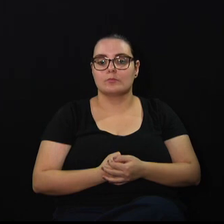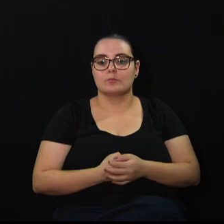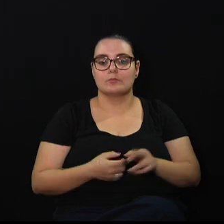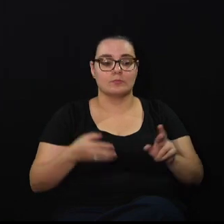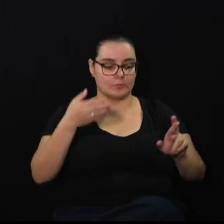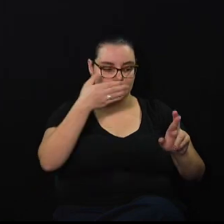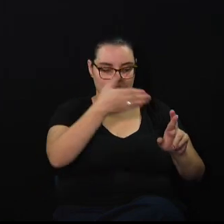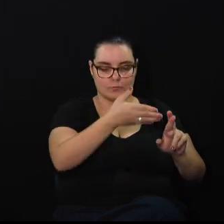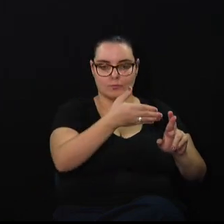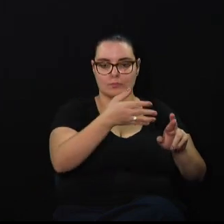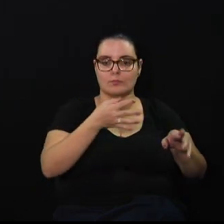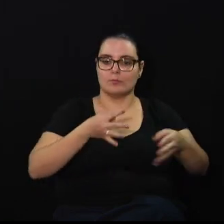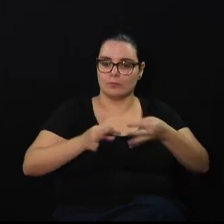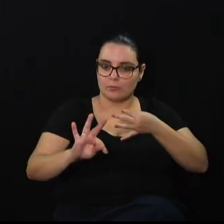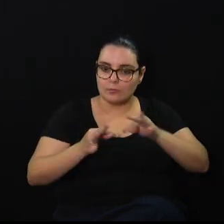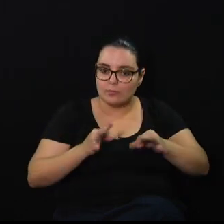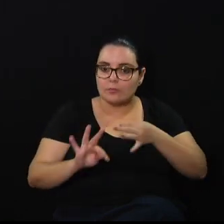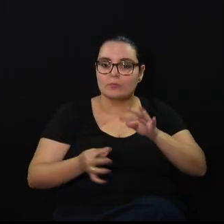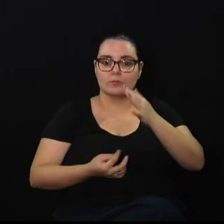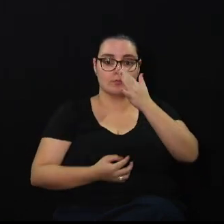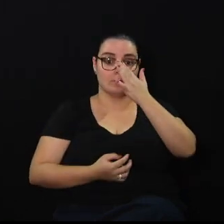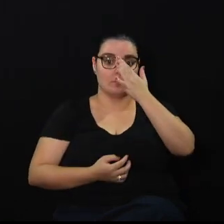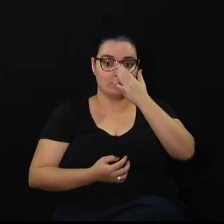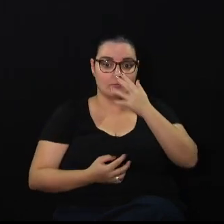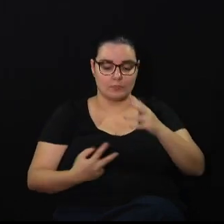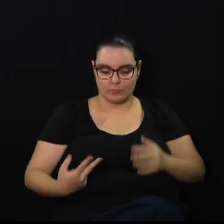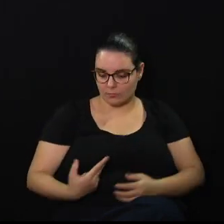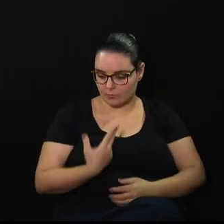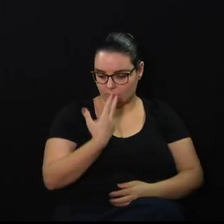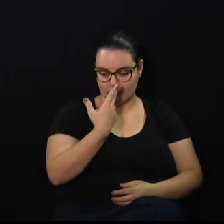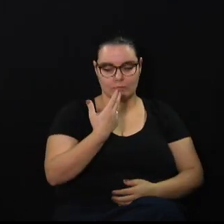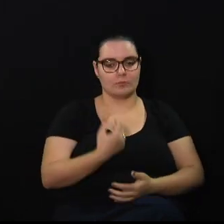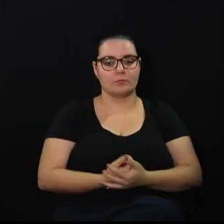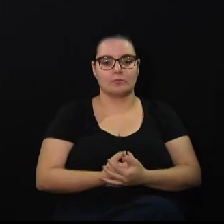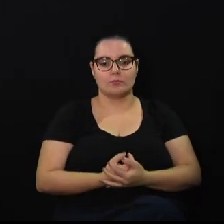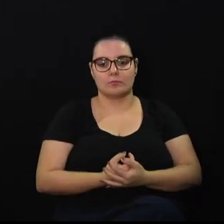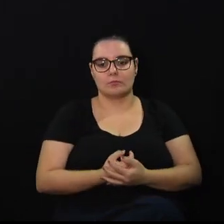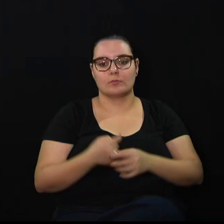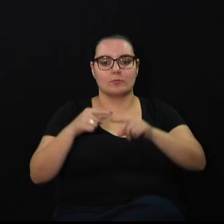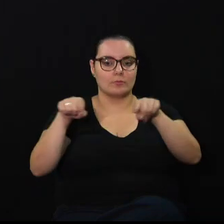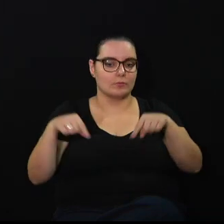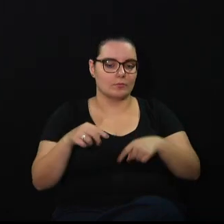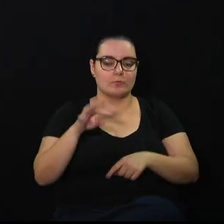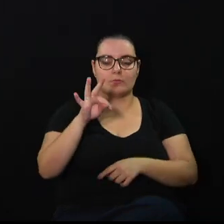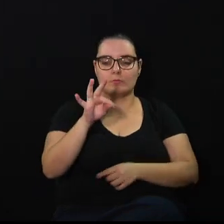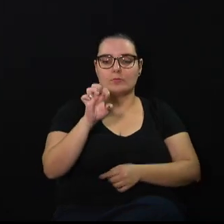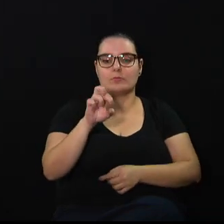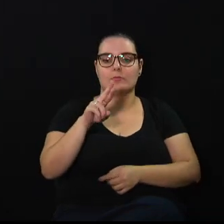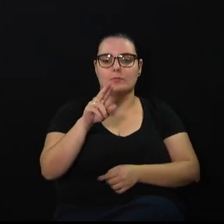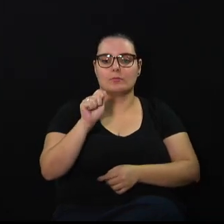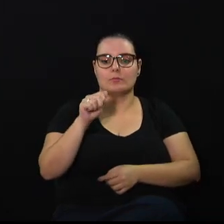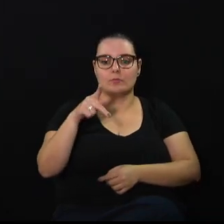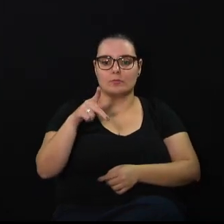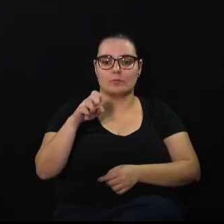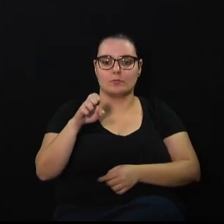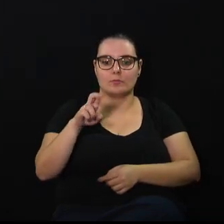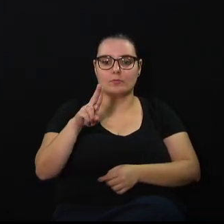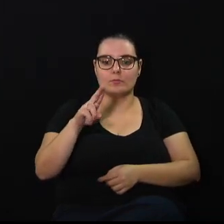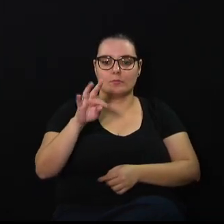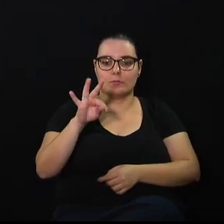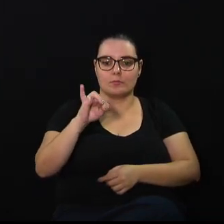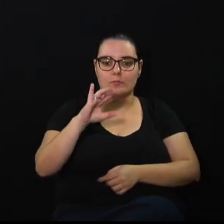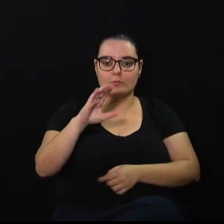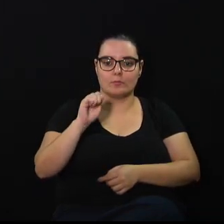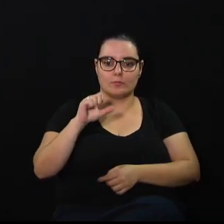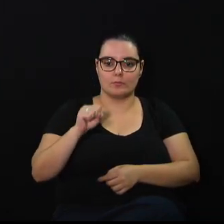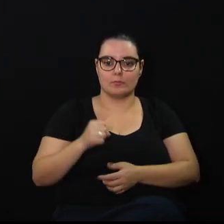os tratamentos para fornecer cirurgias ou as terapêuticas e etc é eles consideram esse rol como